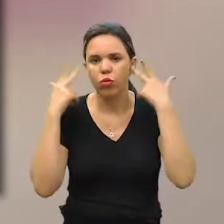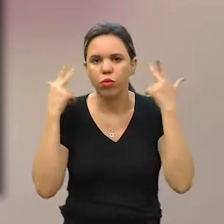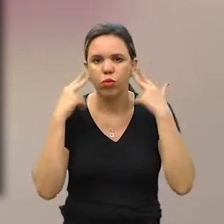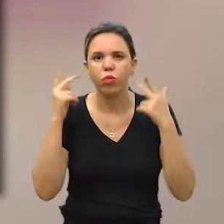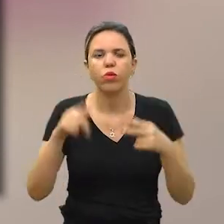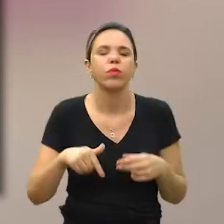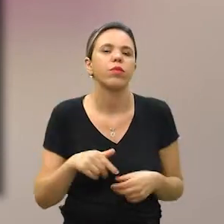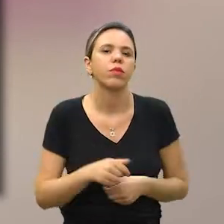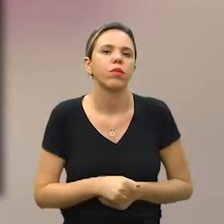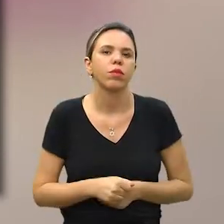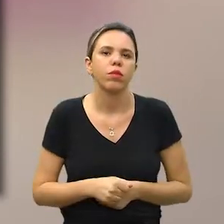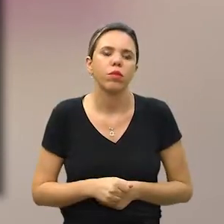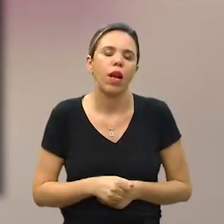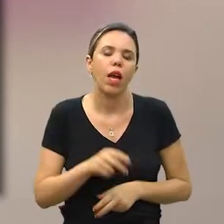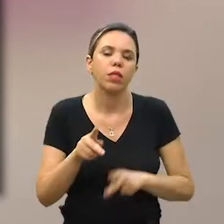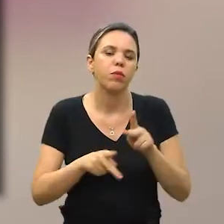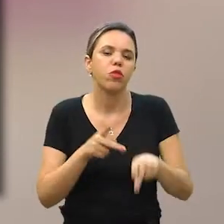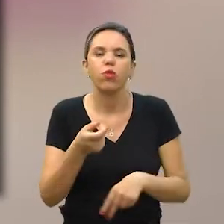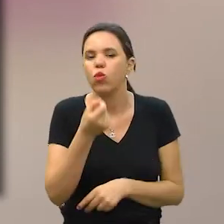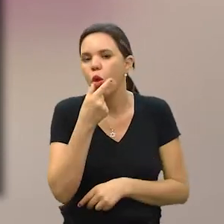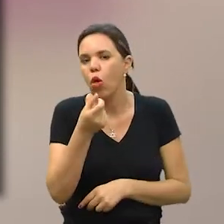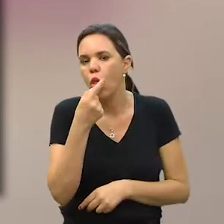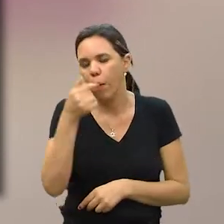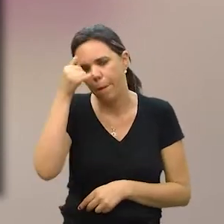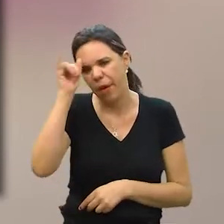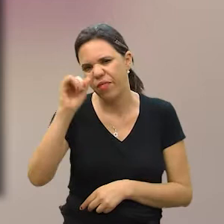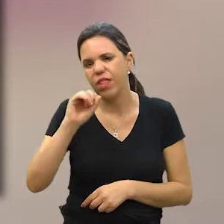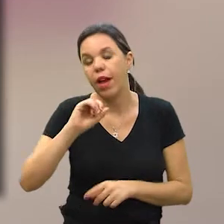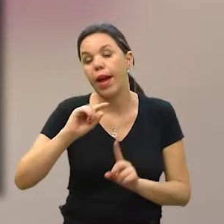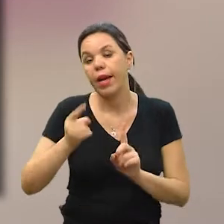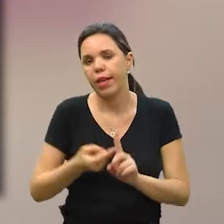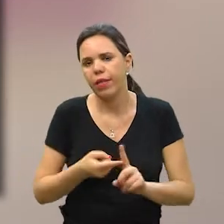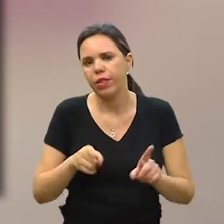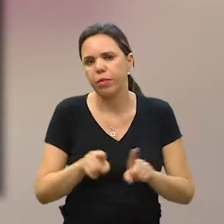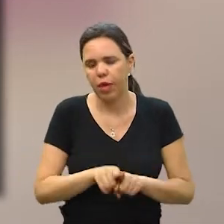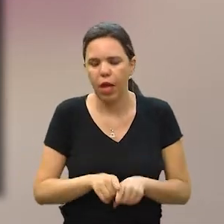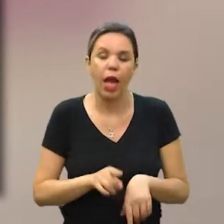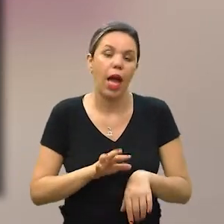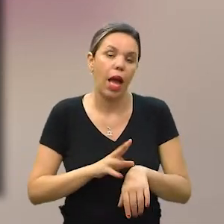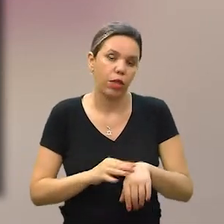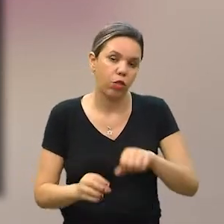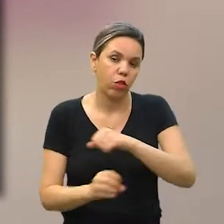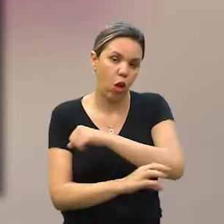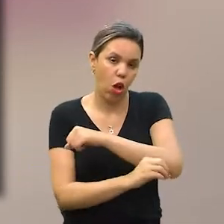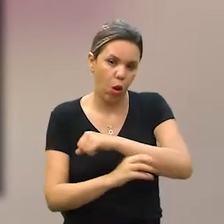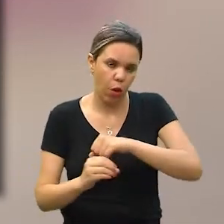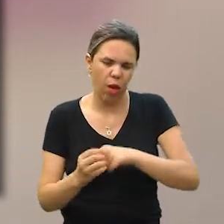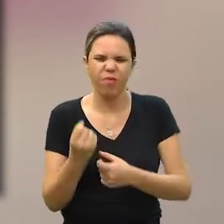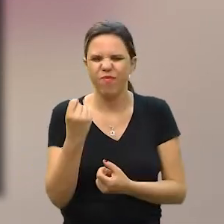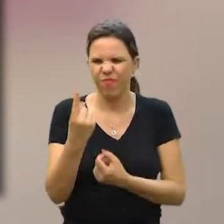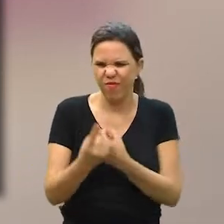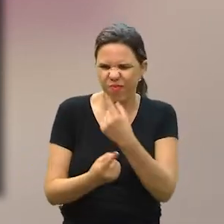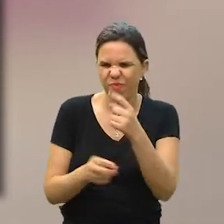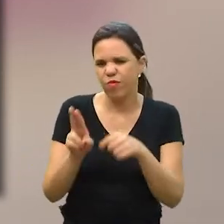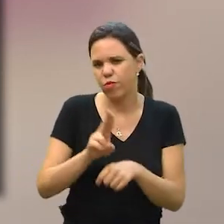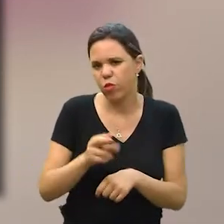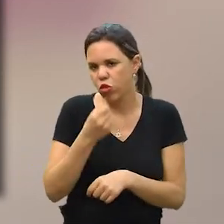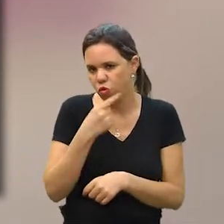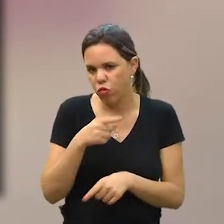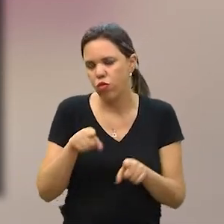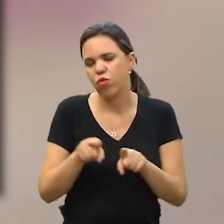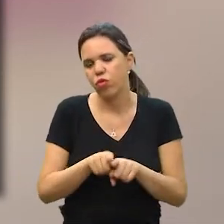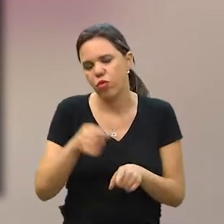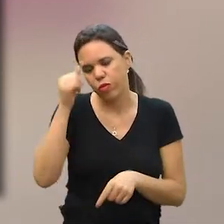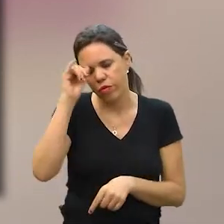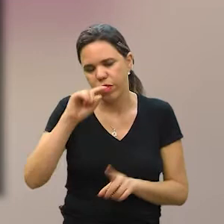comum de trombose é o uso dos anticoncepcionais, não é? Apesar da trombose ser bastante rara em quem usa